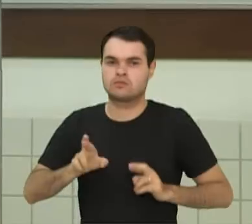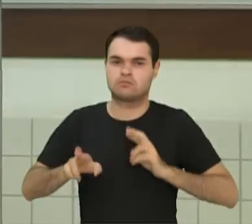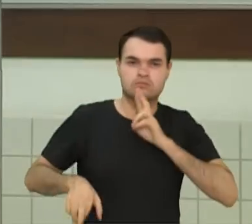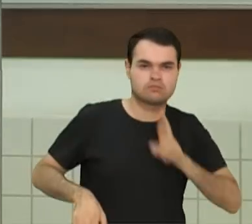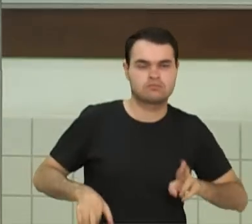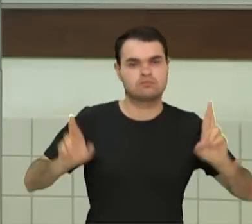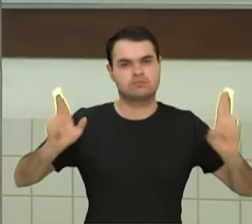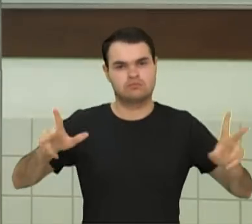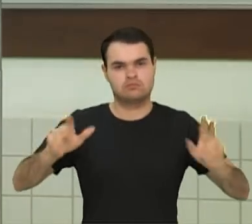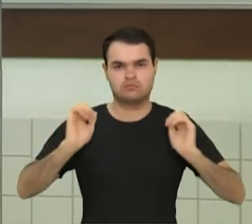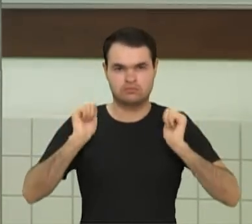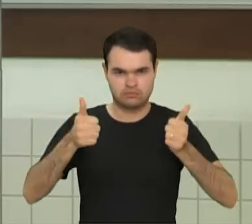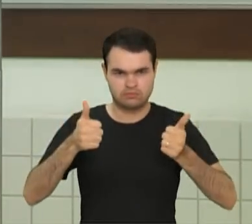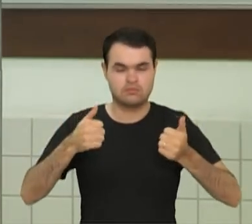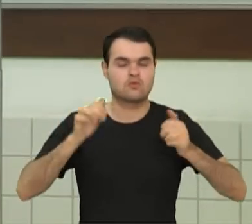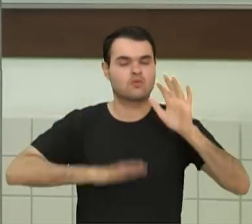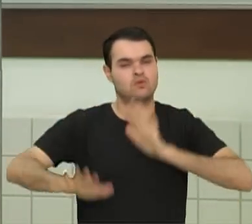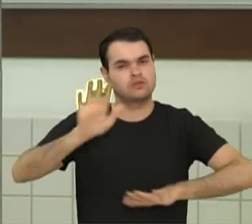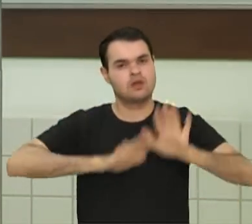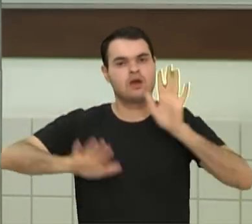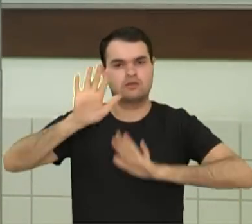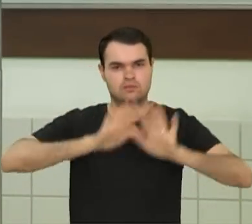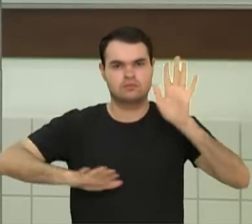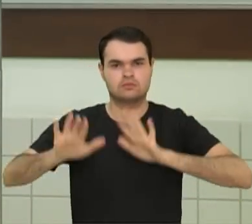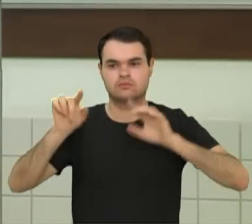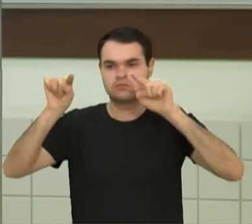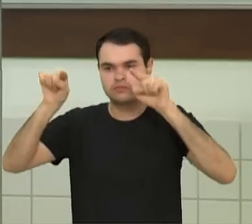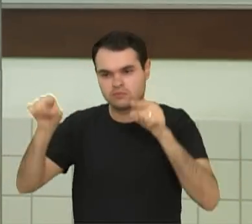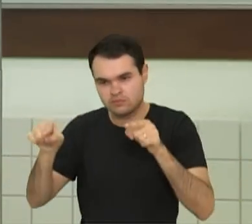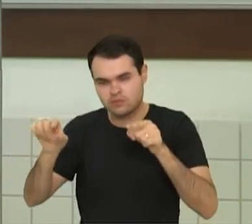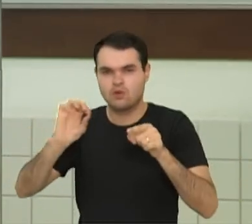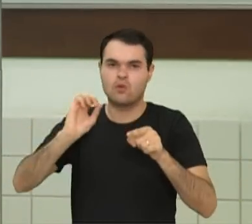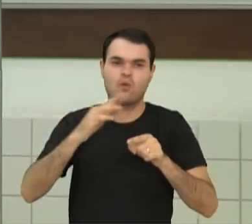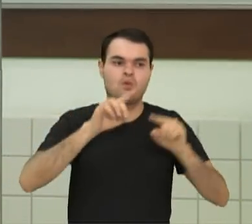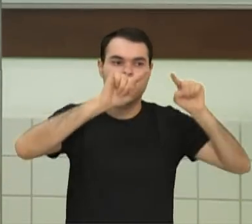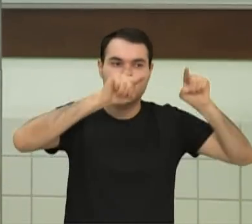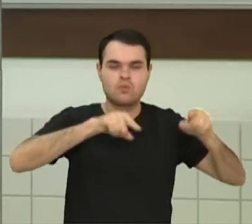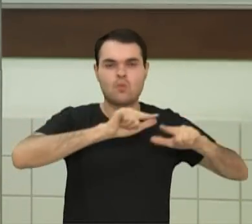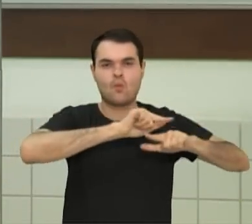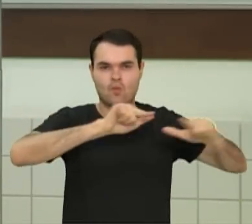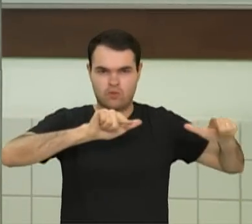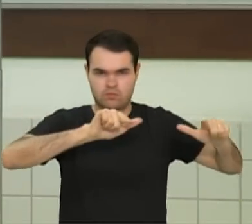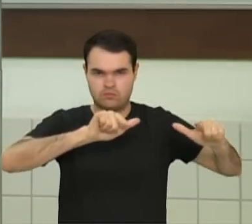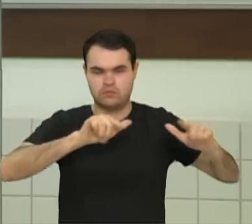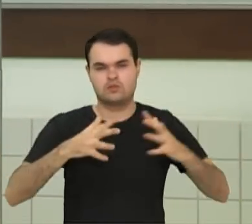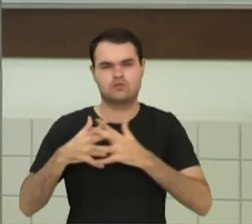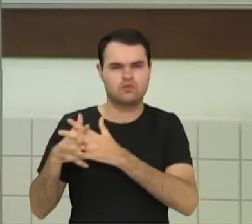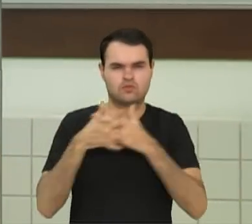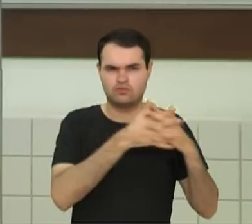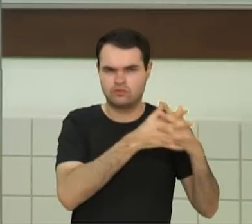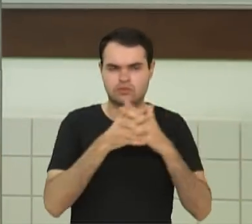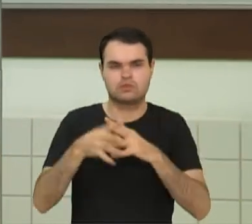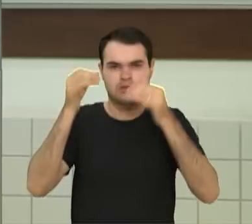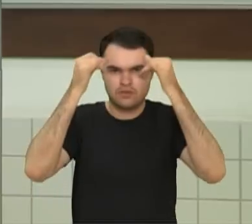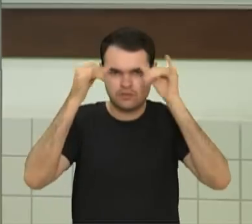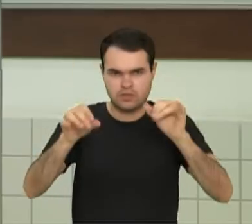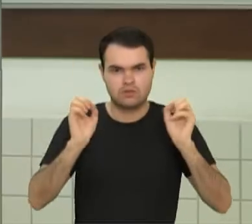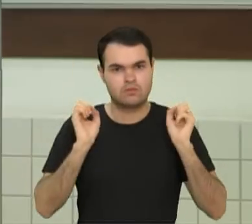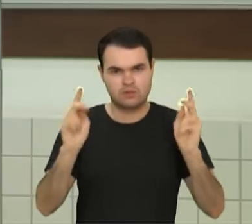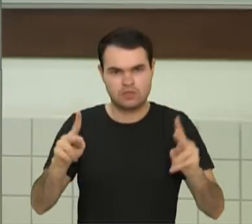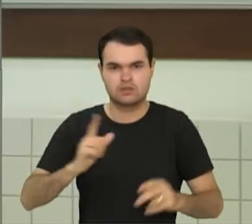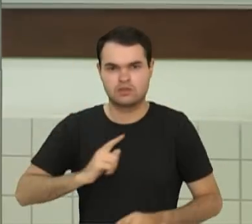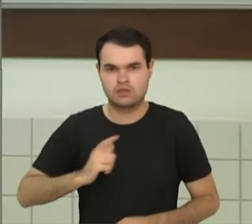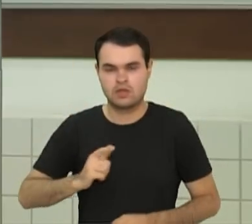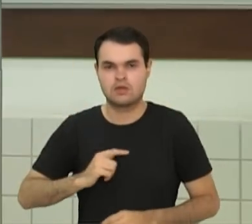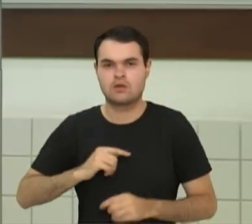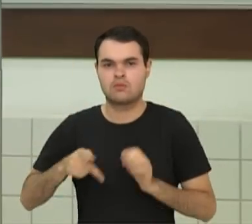Então, nós temos que tomar cuidado, gente, para não confundir quando eu estou fazendo a potência da potência, quando eu tenho esse caso